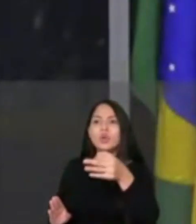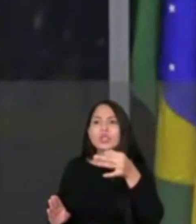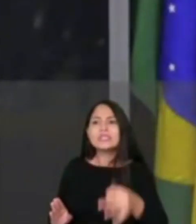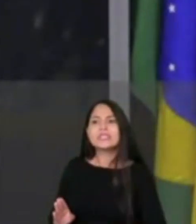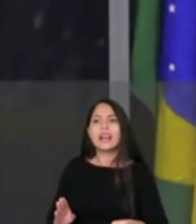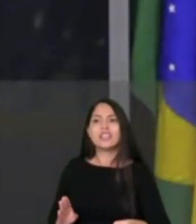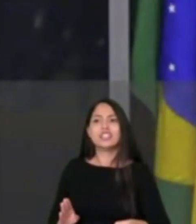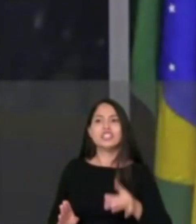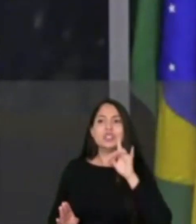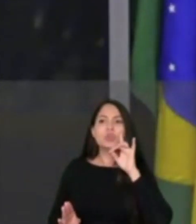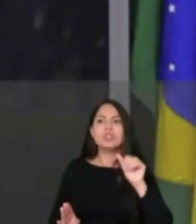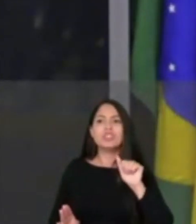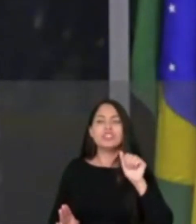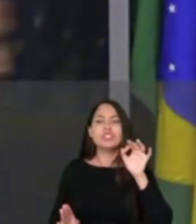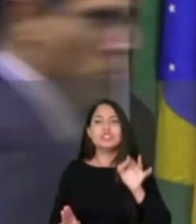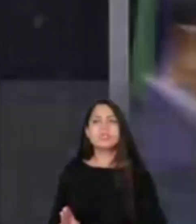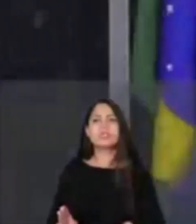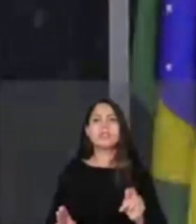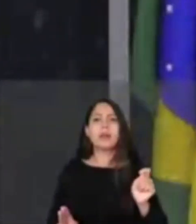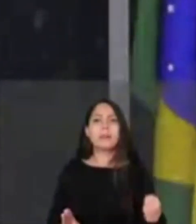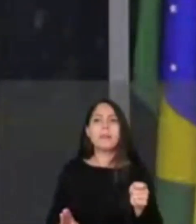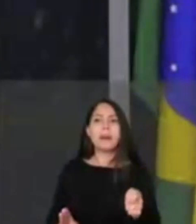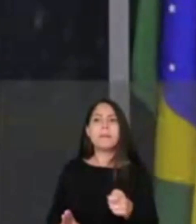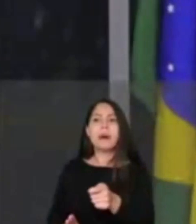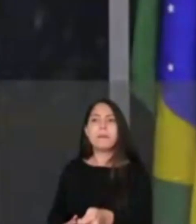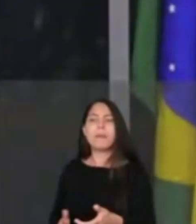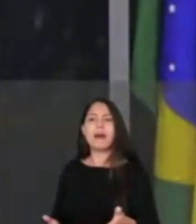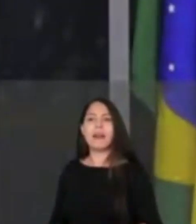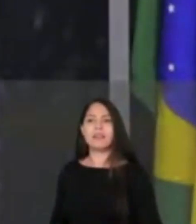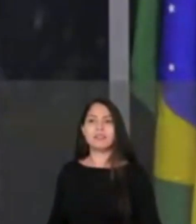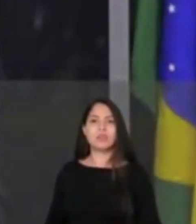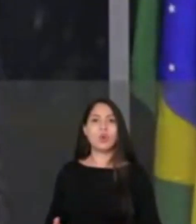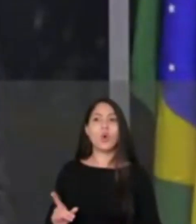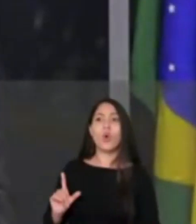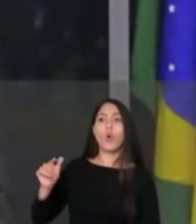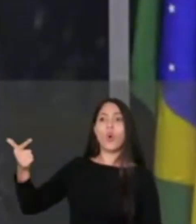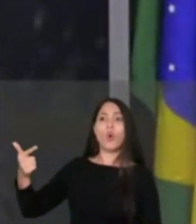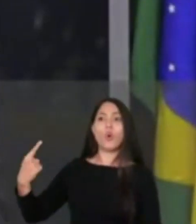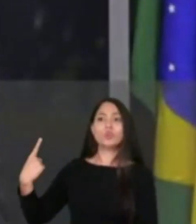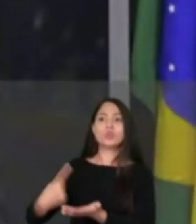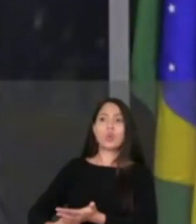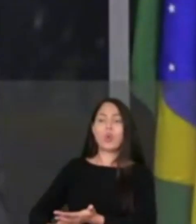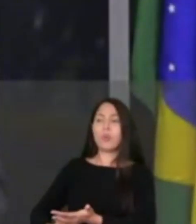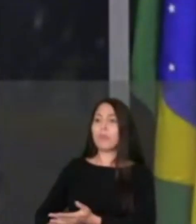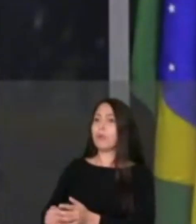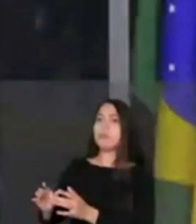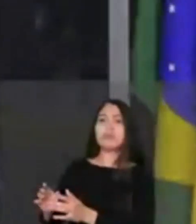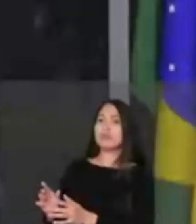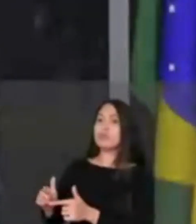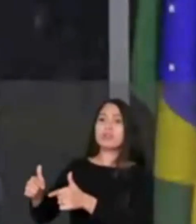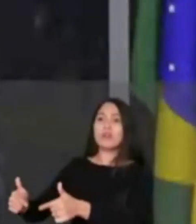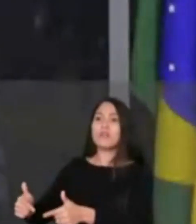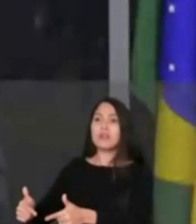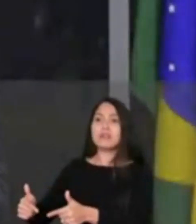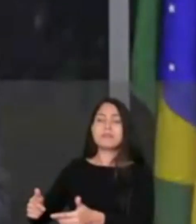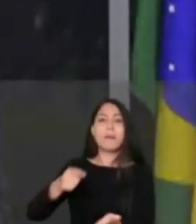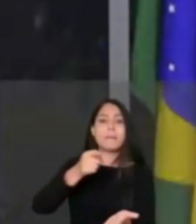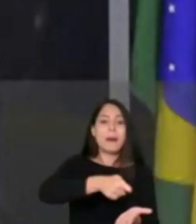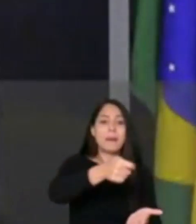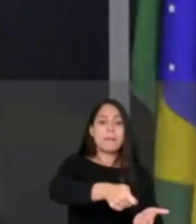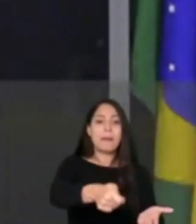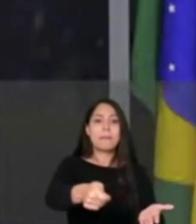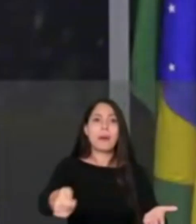dia, quem deixou outros compromissos muitas vezes de lado para pagar o seu FIES em